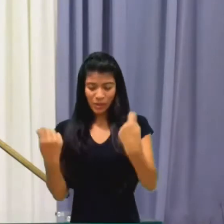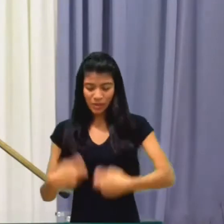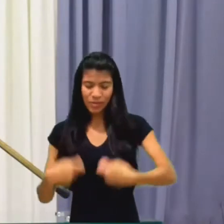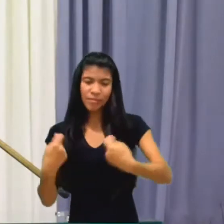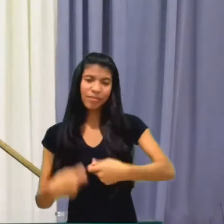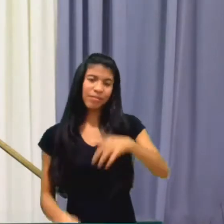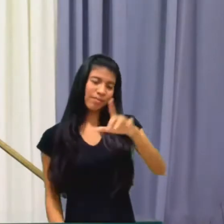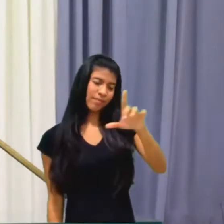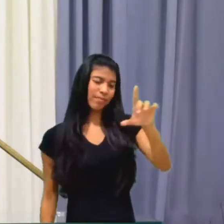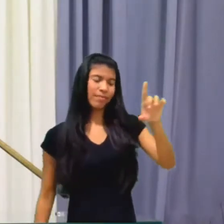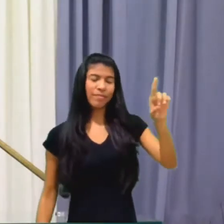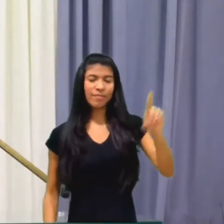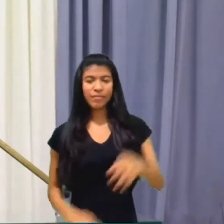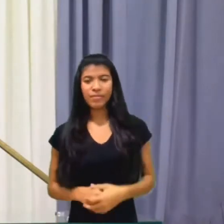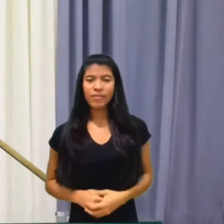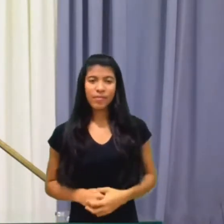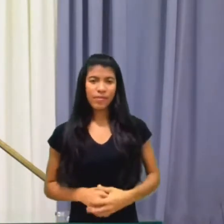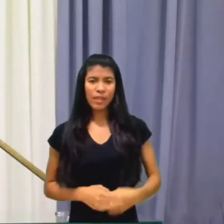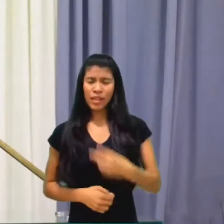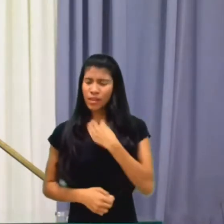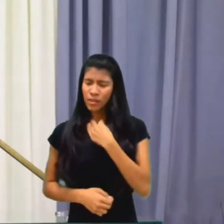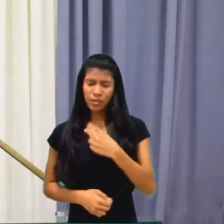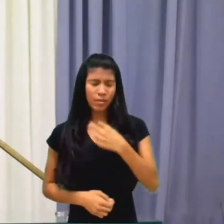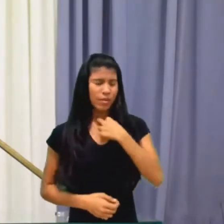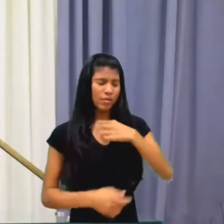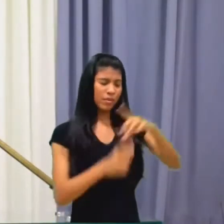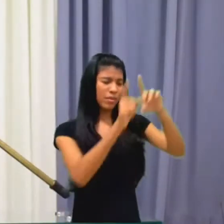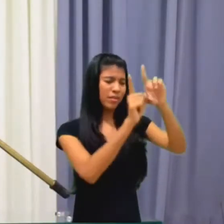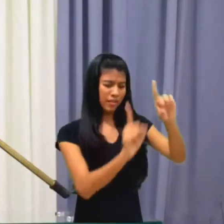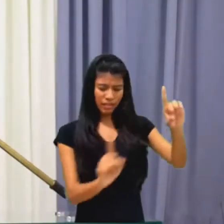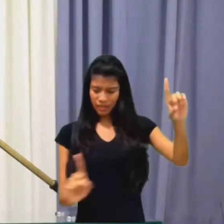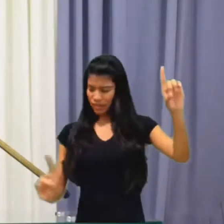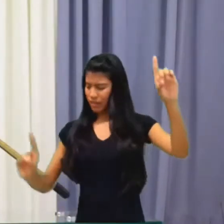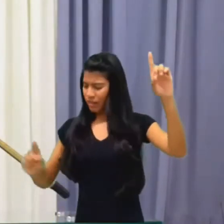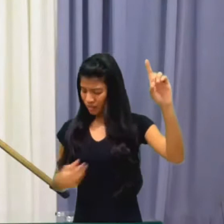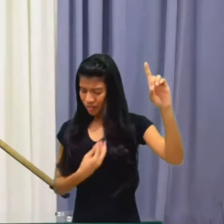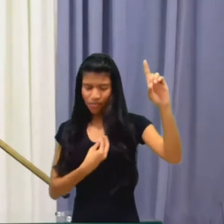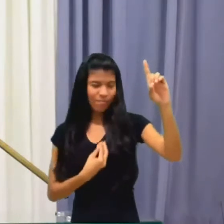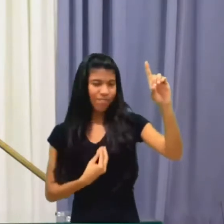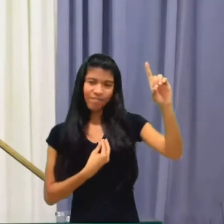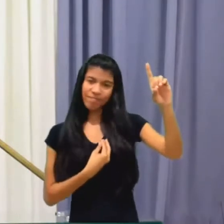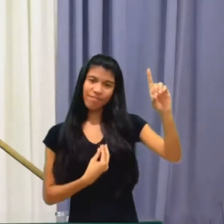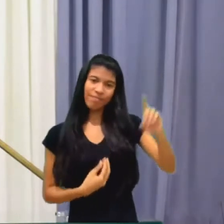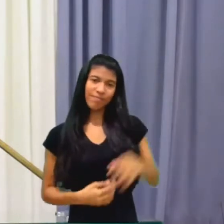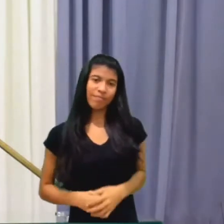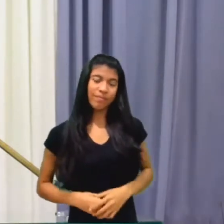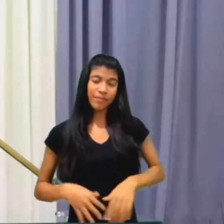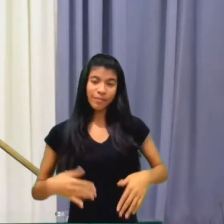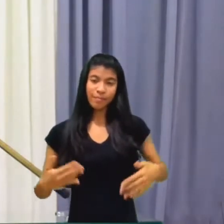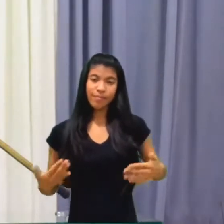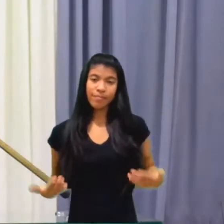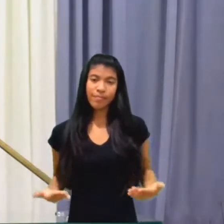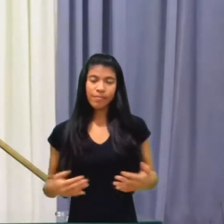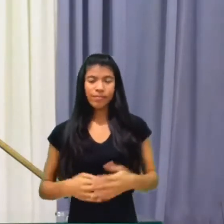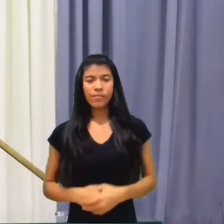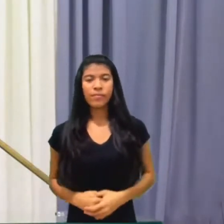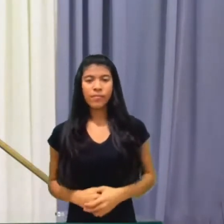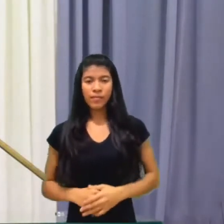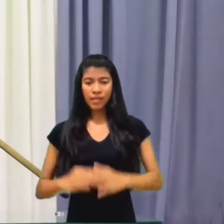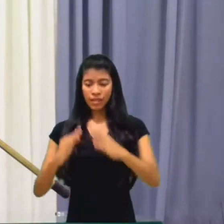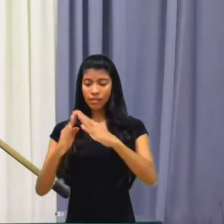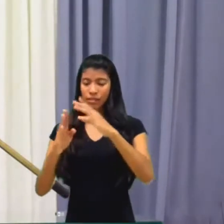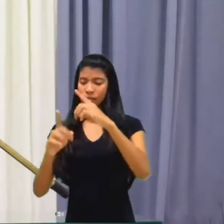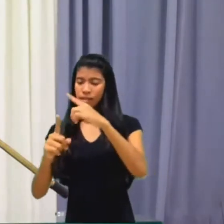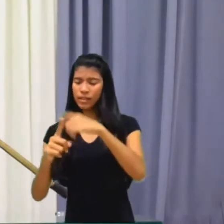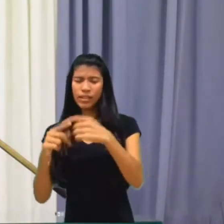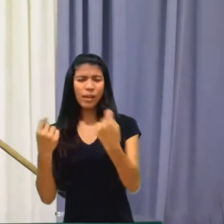que não podemos viver sem ele. Então, do que a igreja necessita